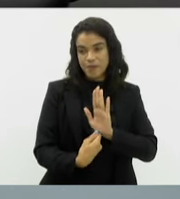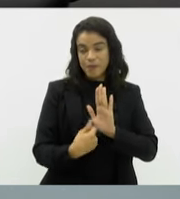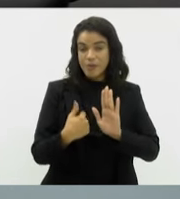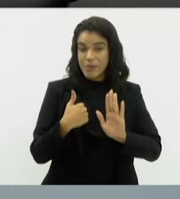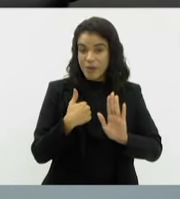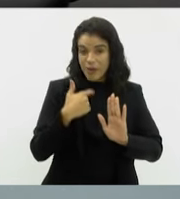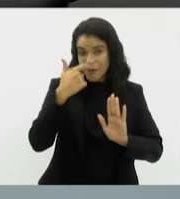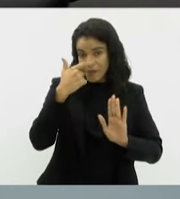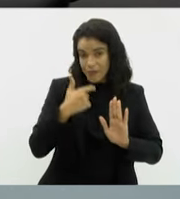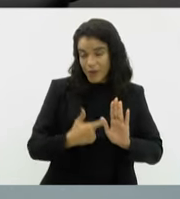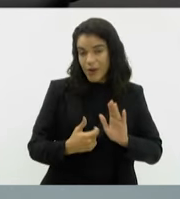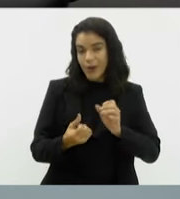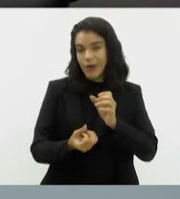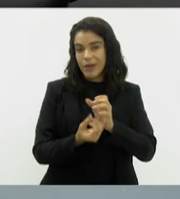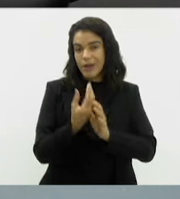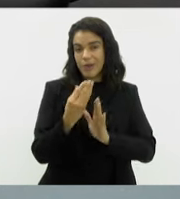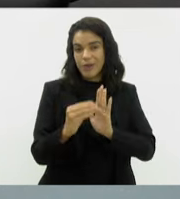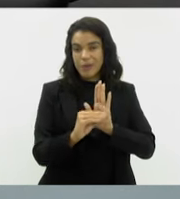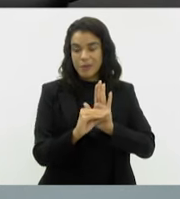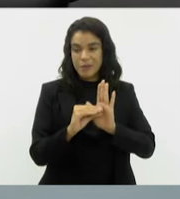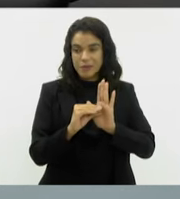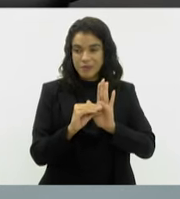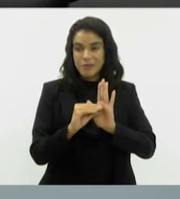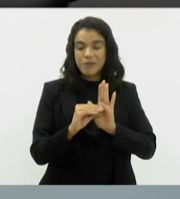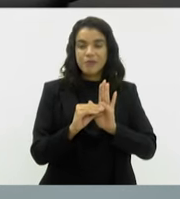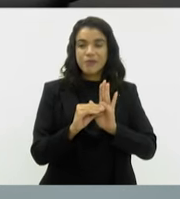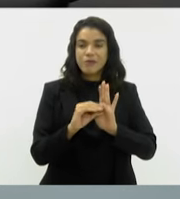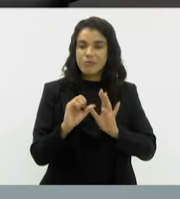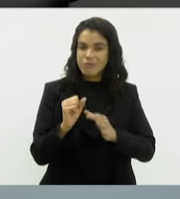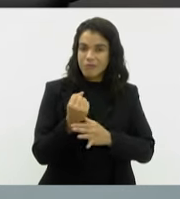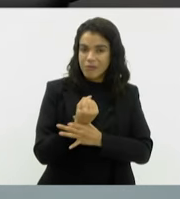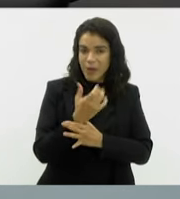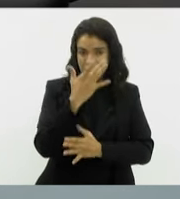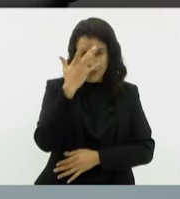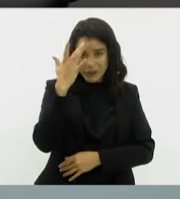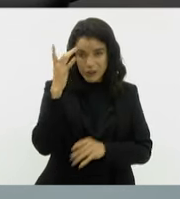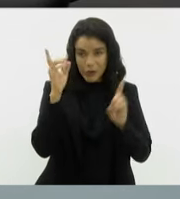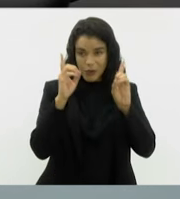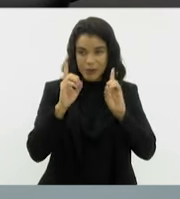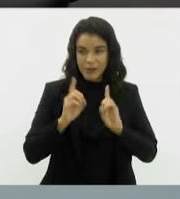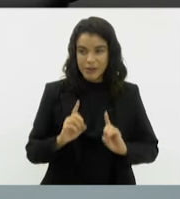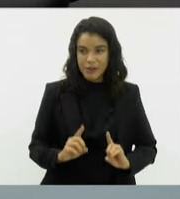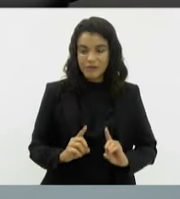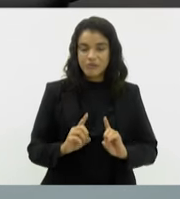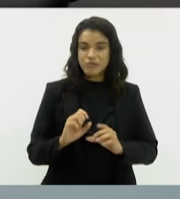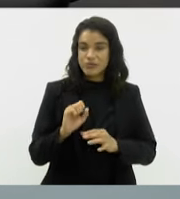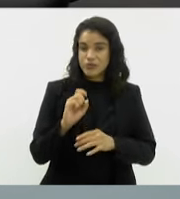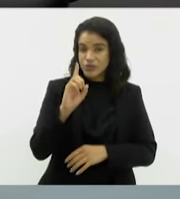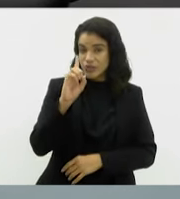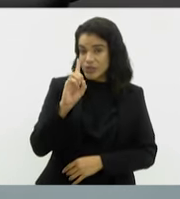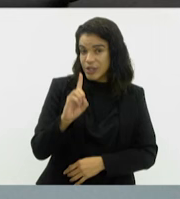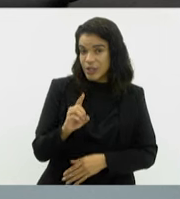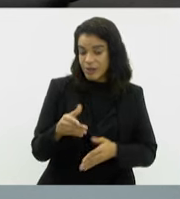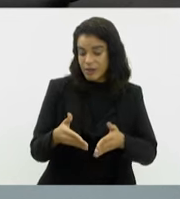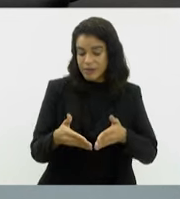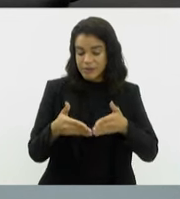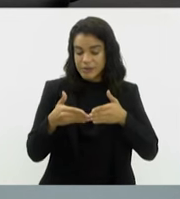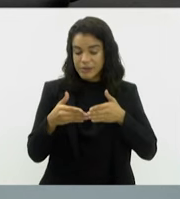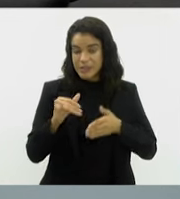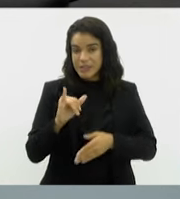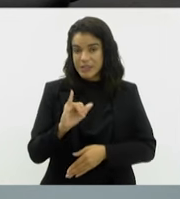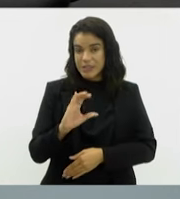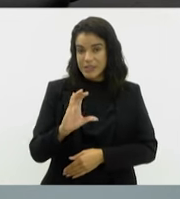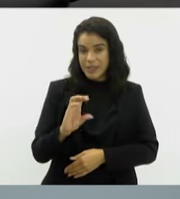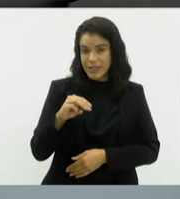produzi uma emenda dizendo que fica assegurada a pessoa portadora de deficiência o direito à isenção de